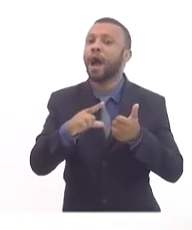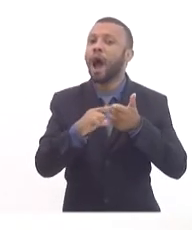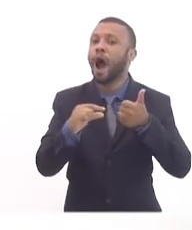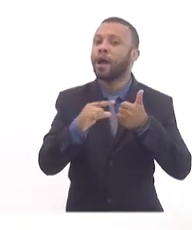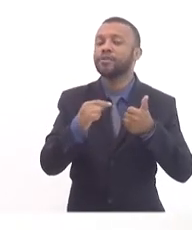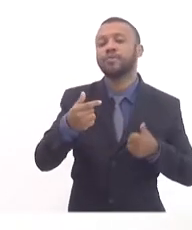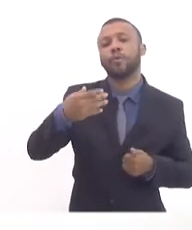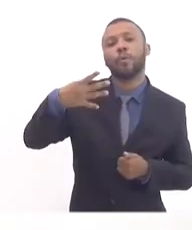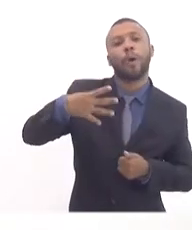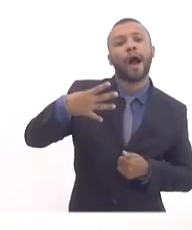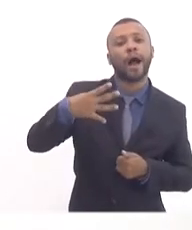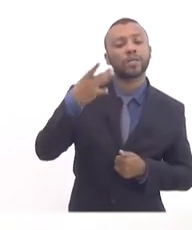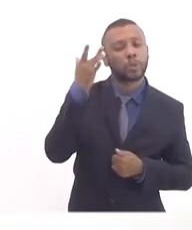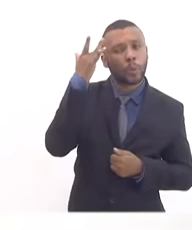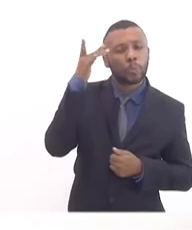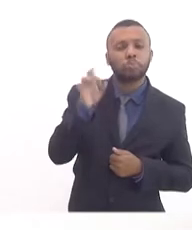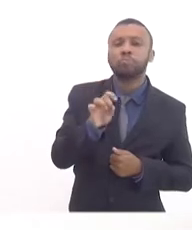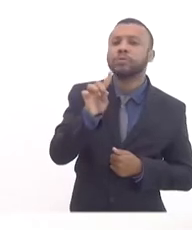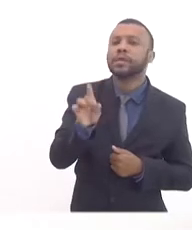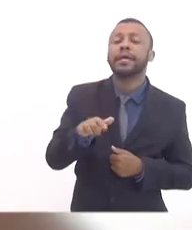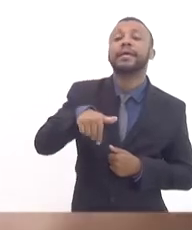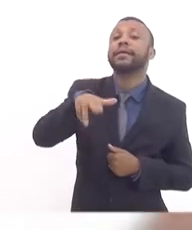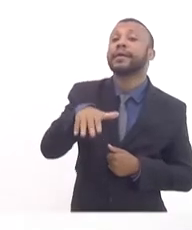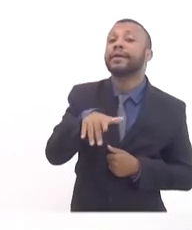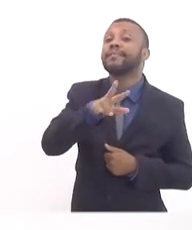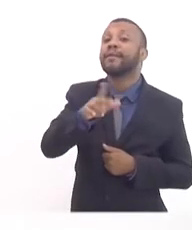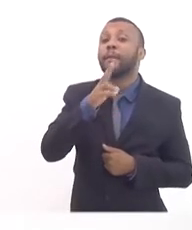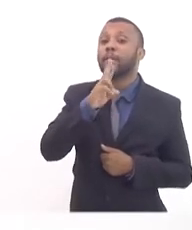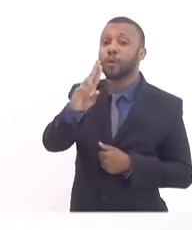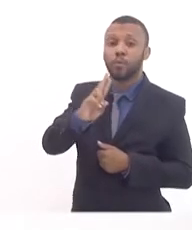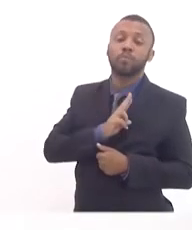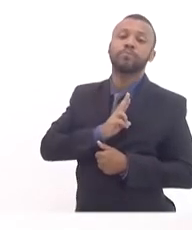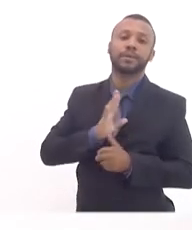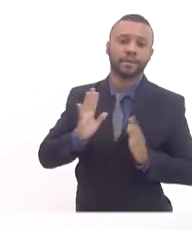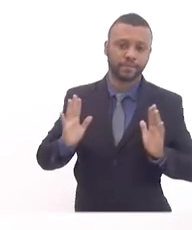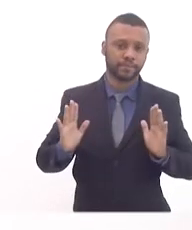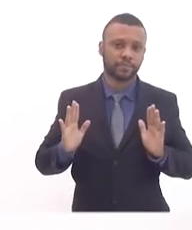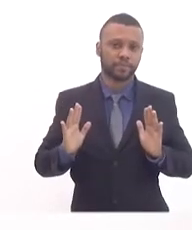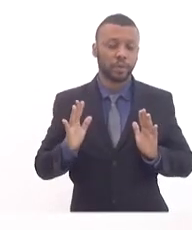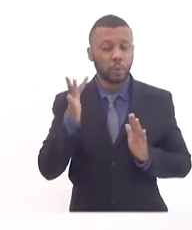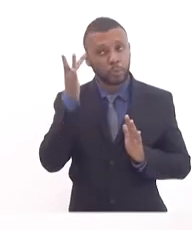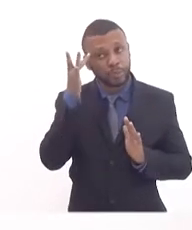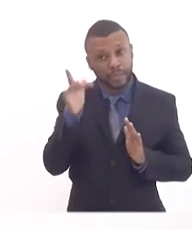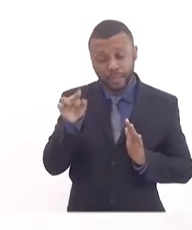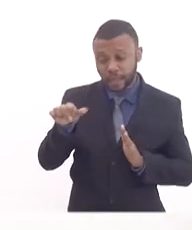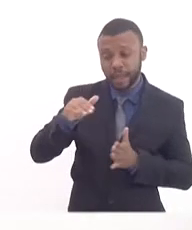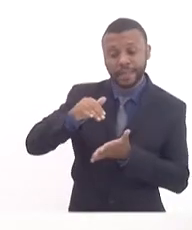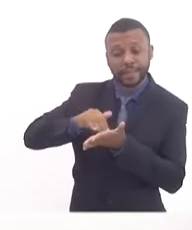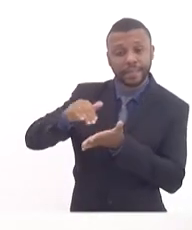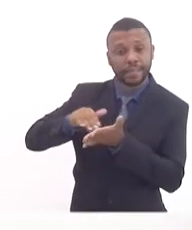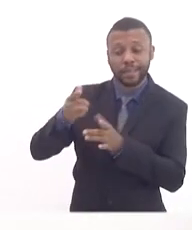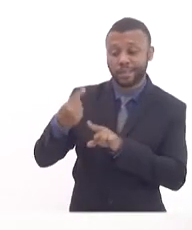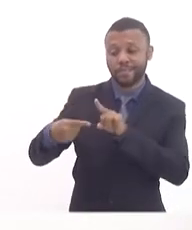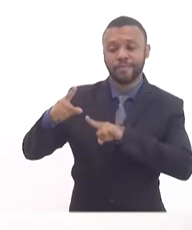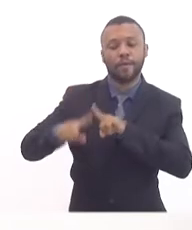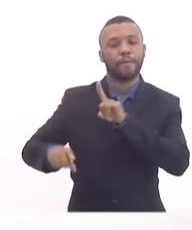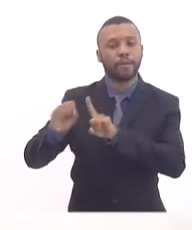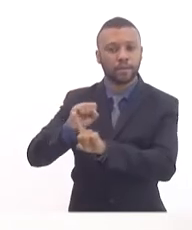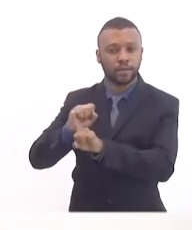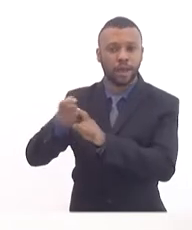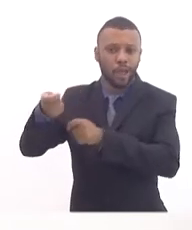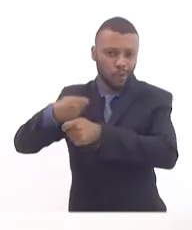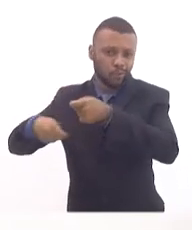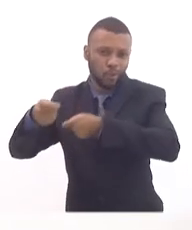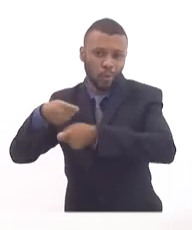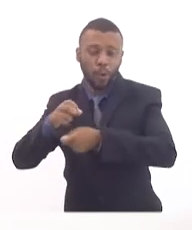não sei quem poderia me responder essa pergunta não sei se é Secretaria desenvolvimento econômico ou a secretaria de